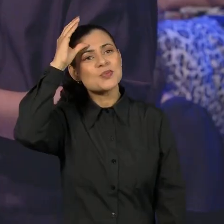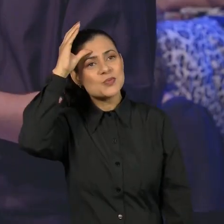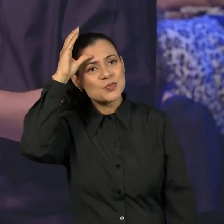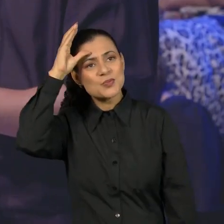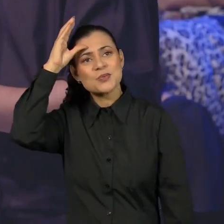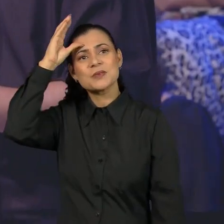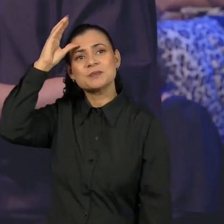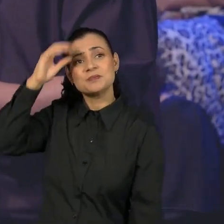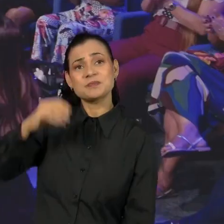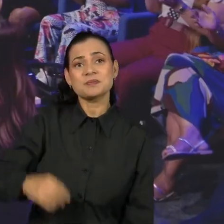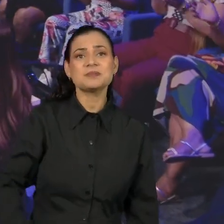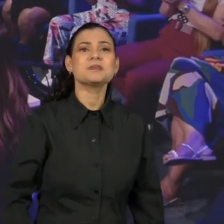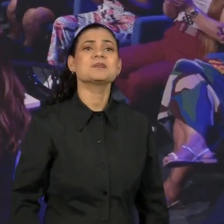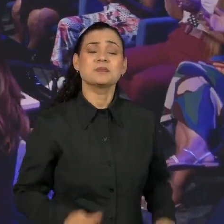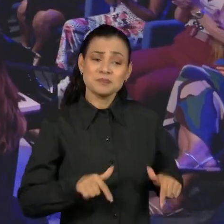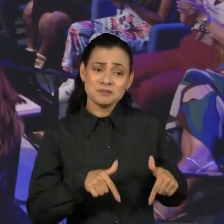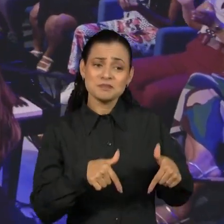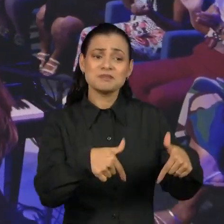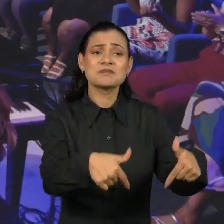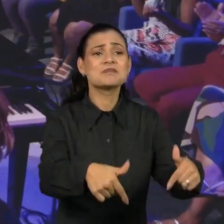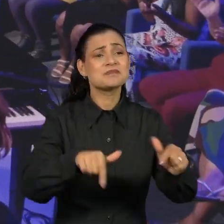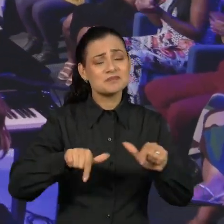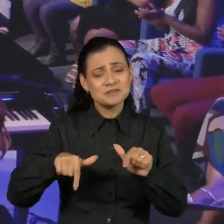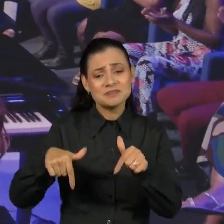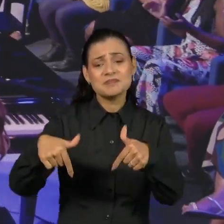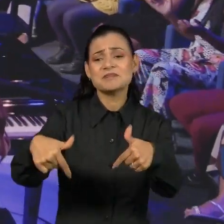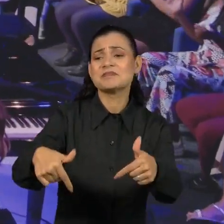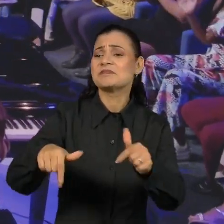socorrer, pra nos socorrer.